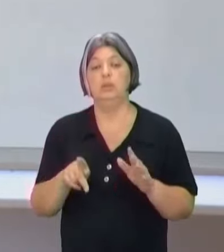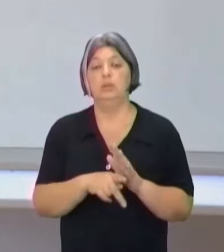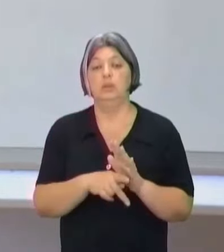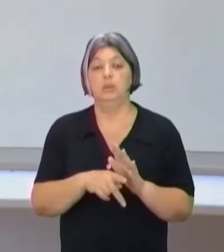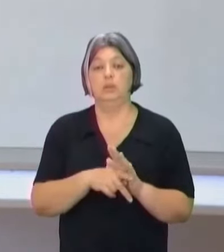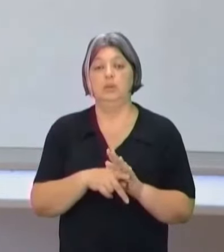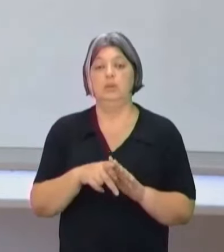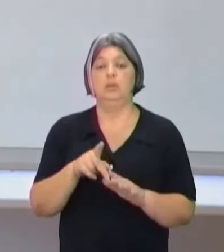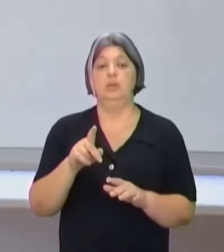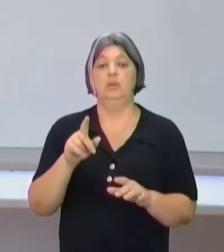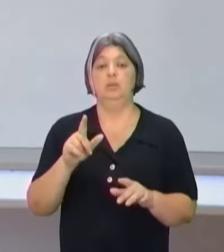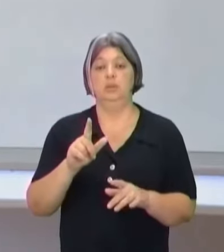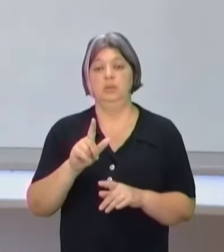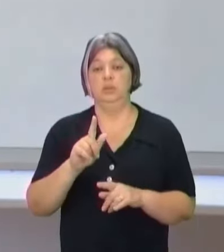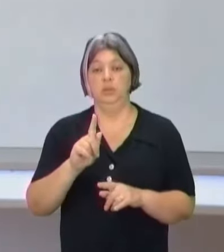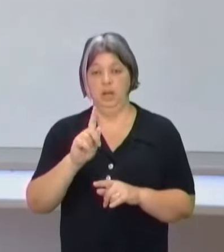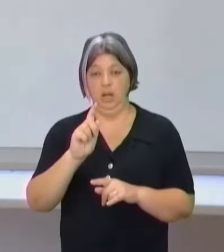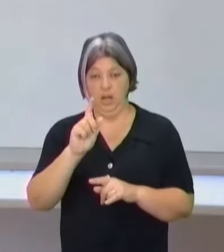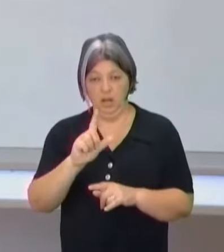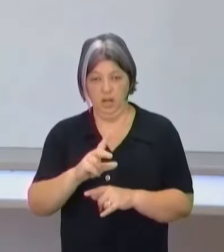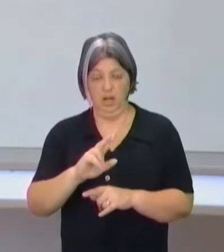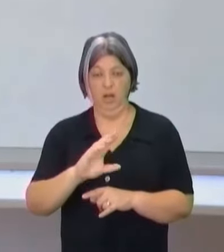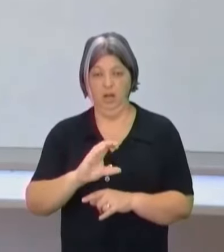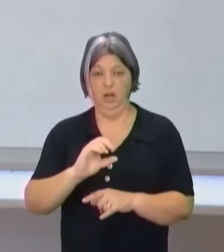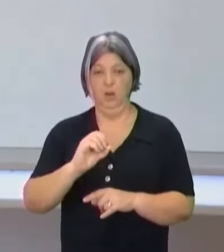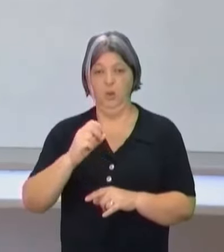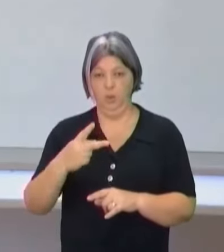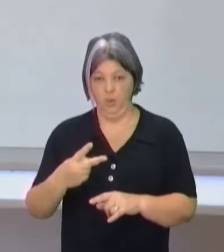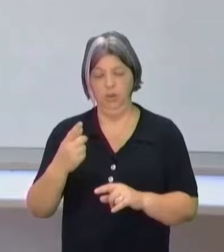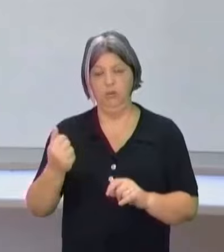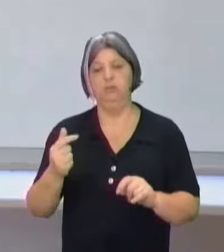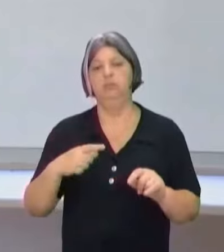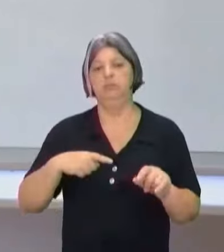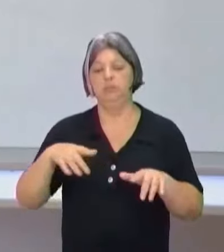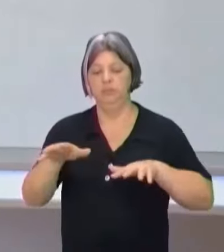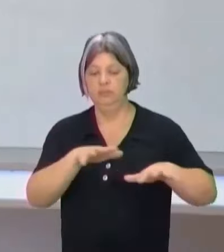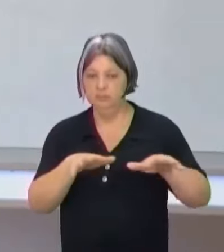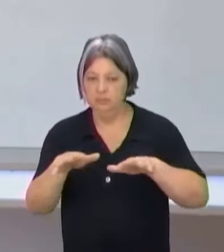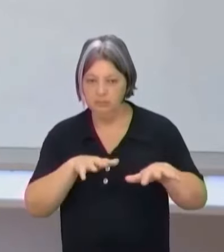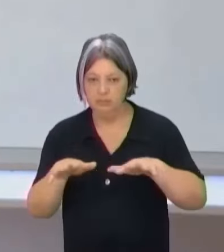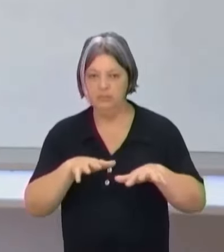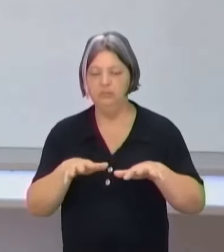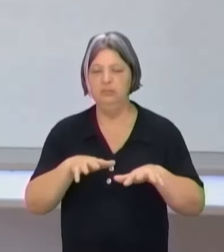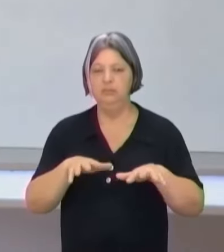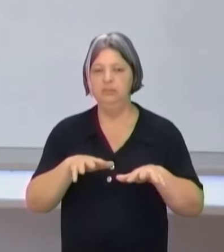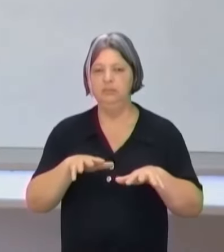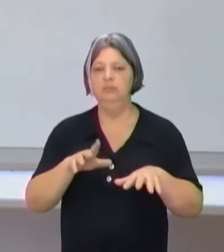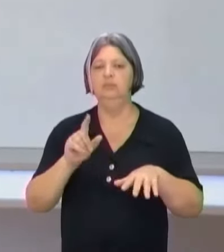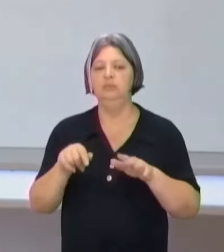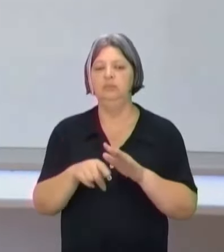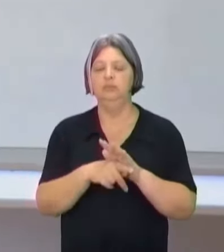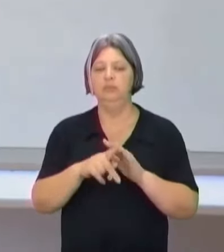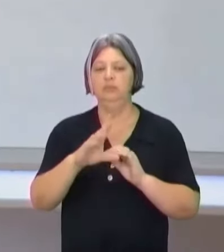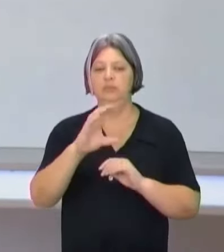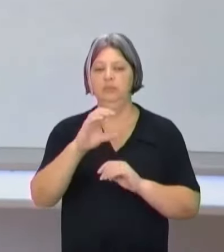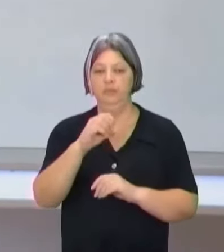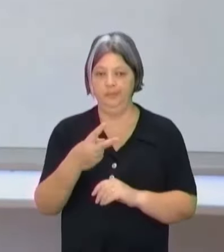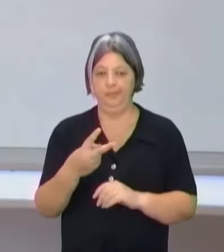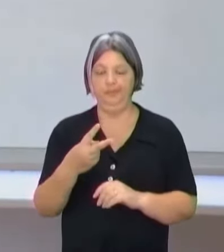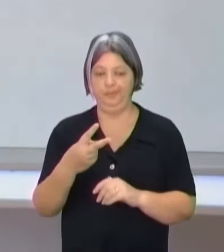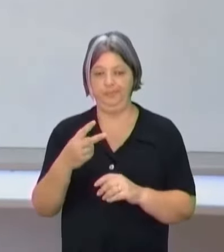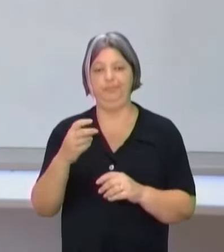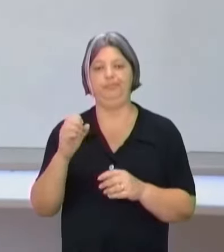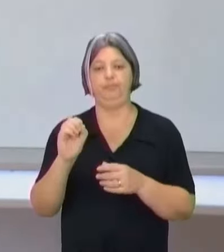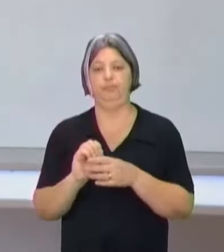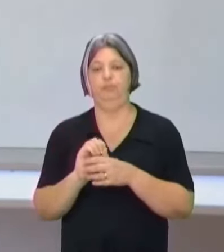que está no estado gasoso, que é o gás carbônico. Então, com essa agitação das moléculas, o gás carbônico ele tende